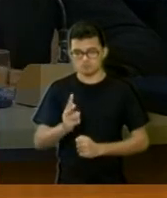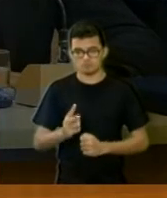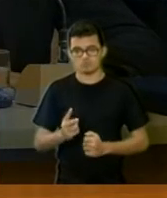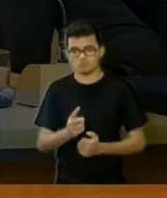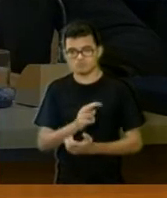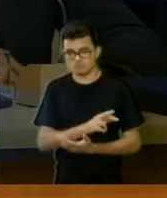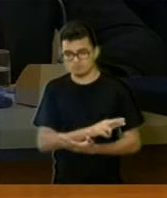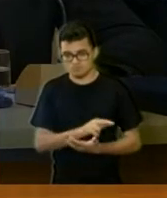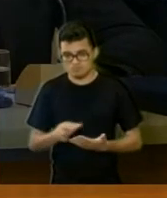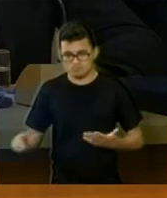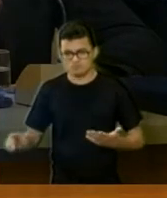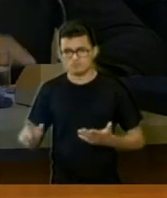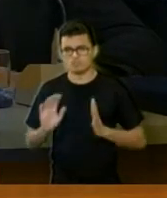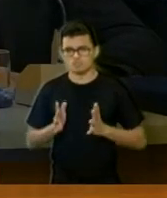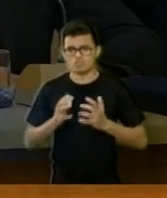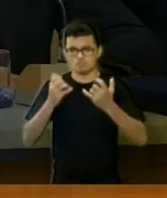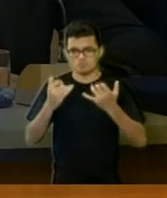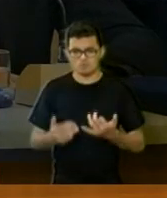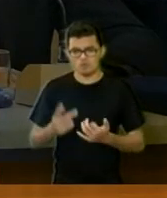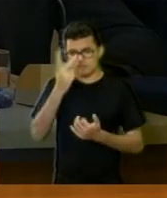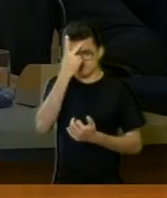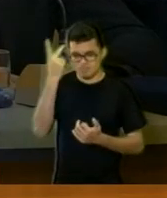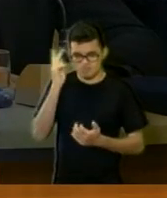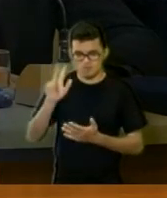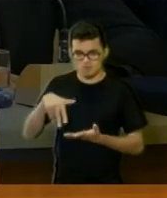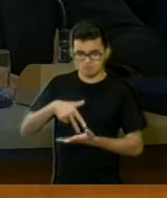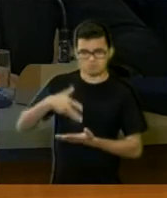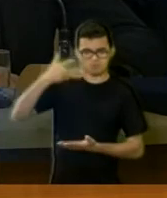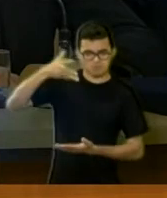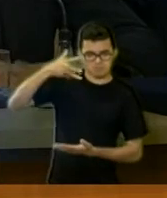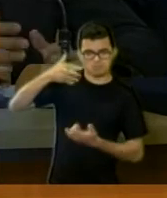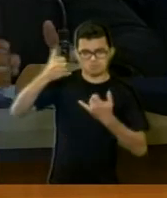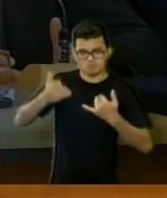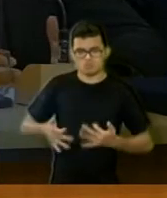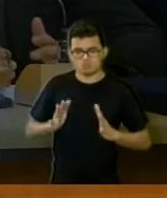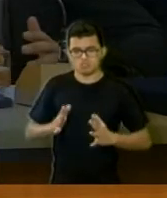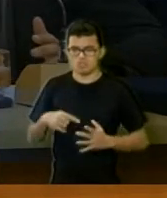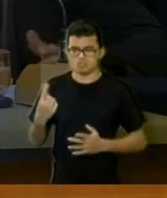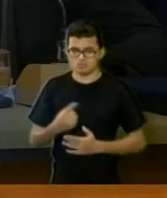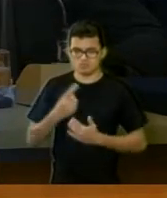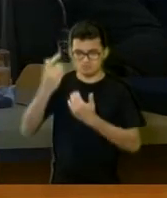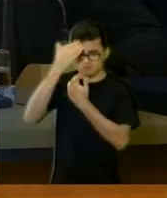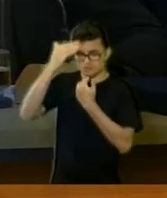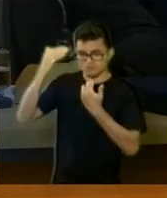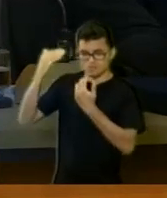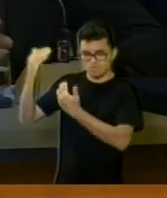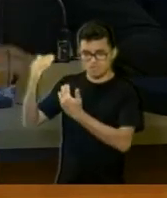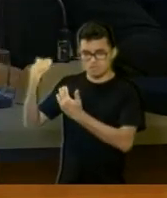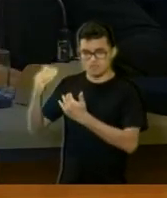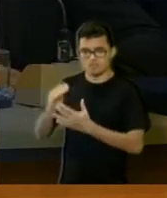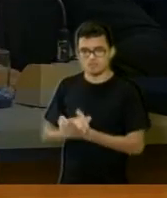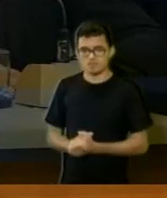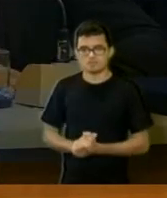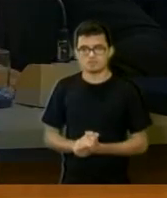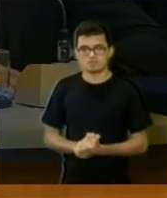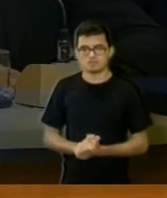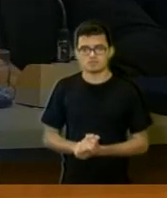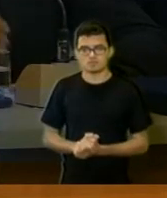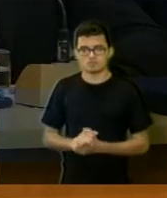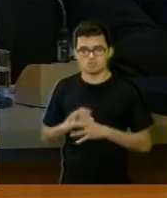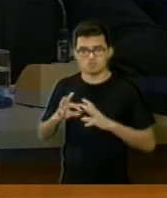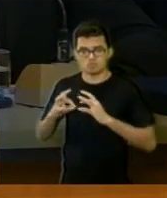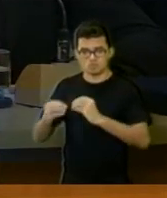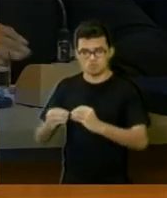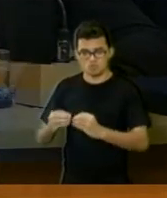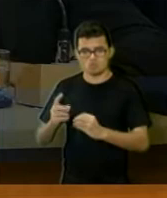disse, né, e já todas as pessoas disseram aqui, a gente agradece, né, em nome de todos